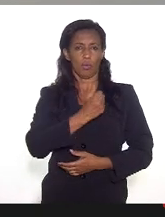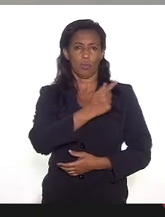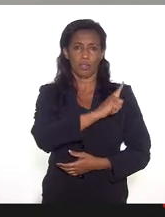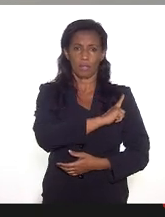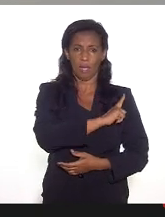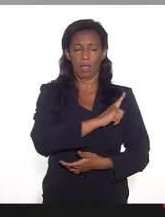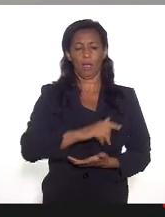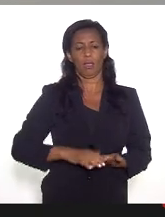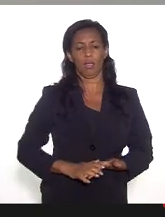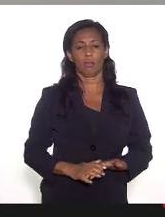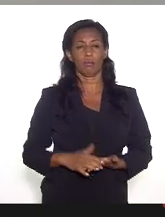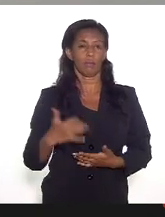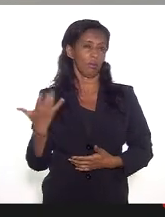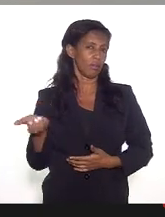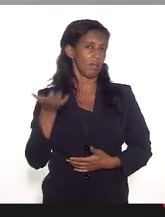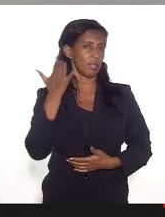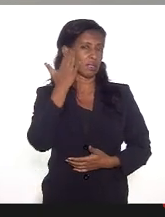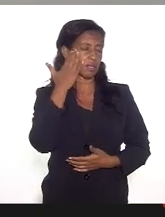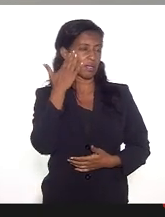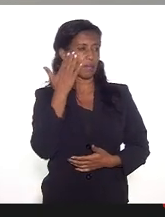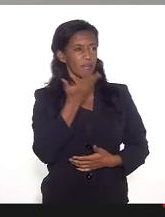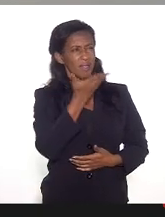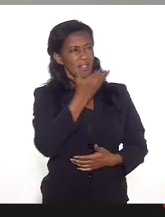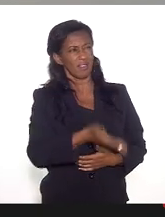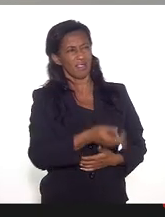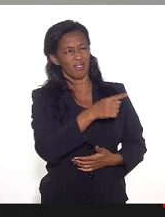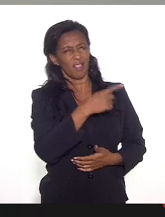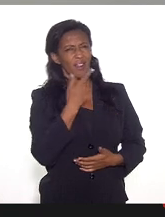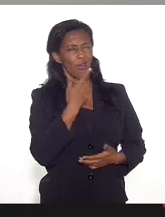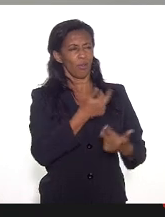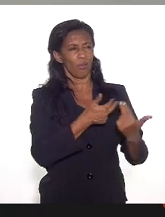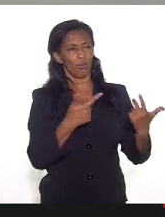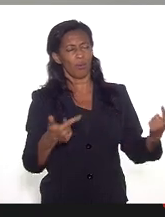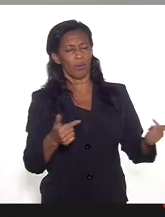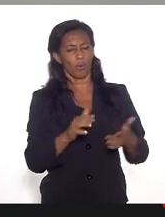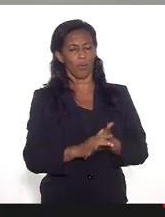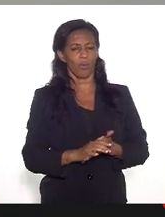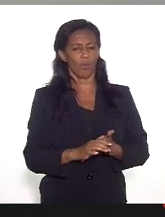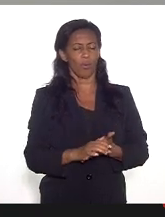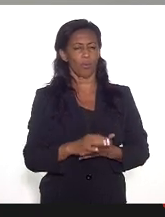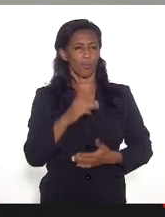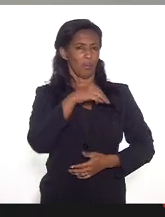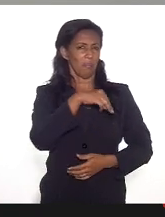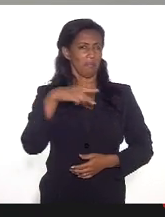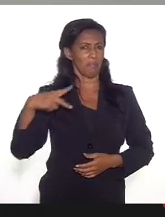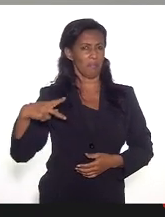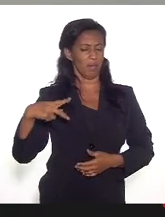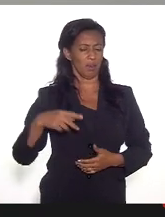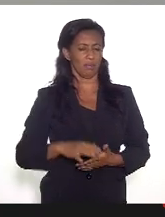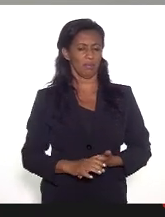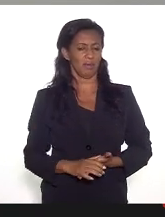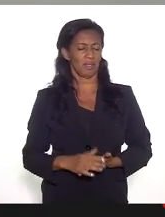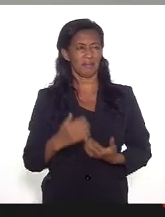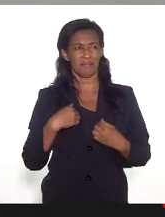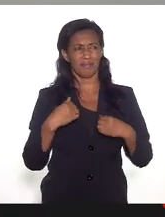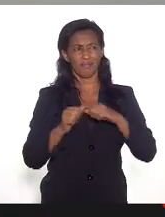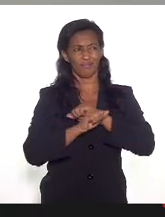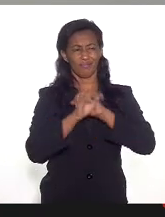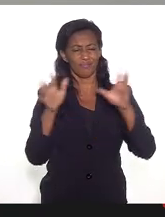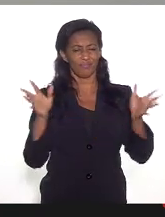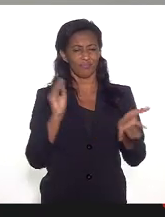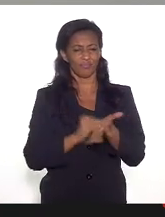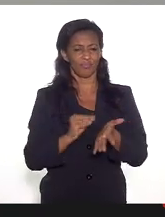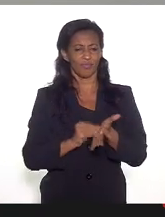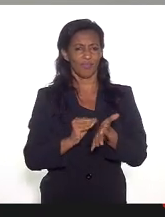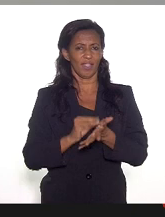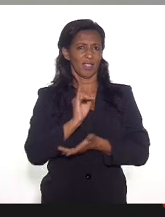inclusive. Então, eu queria saber, o Almirante Edésio mencionou alguma coisa sobre alguma questão no Ministério Público. Para mim, não ficou claro